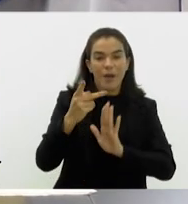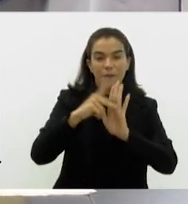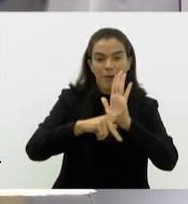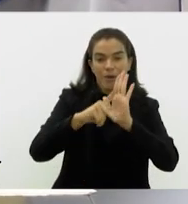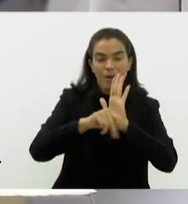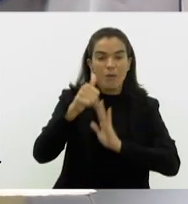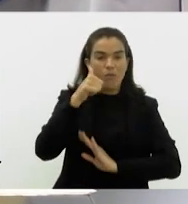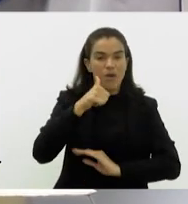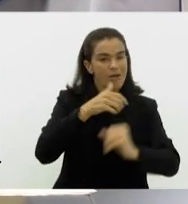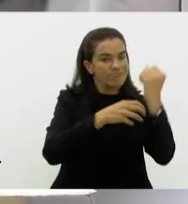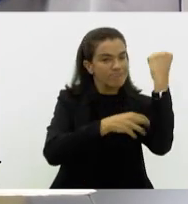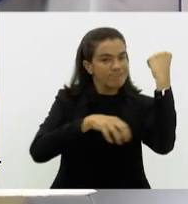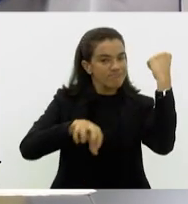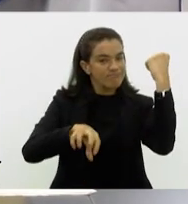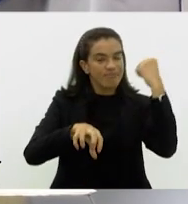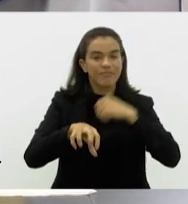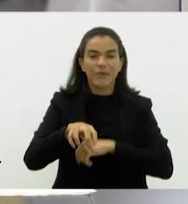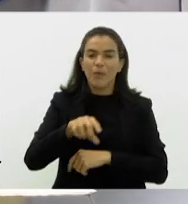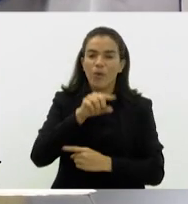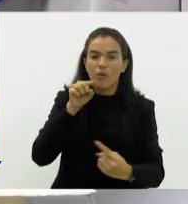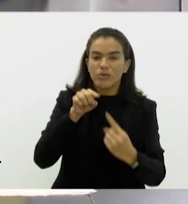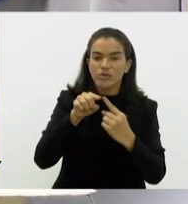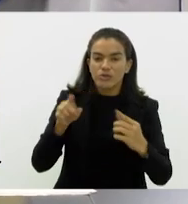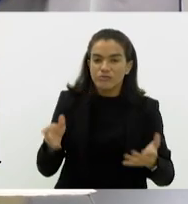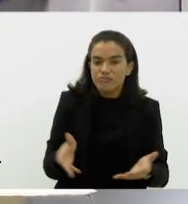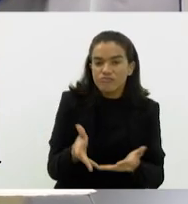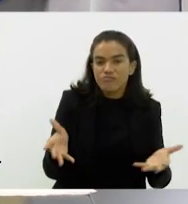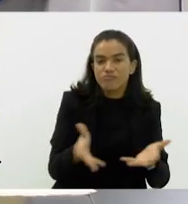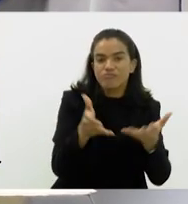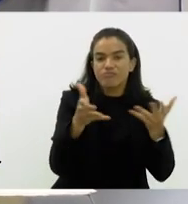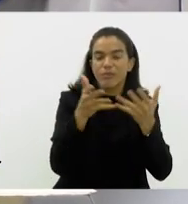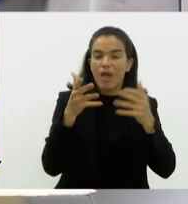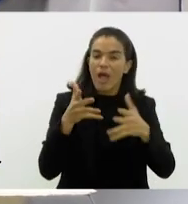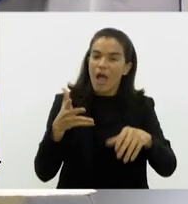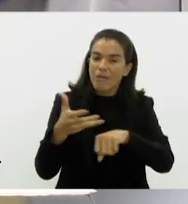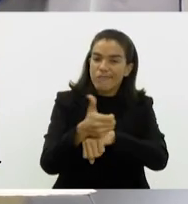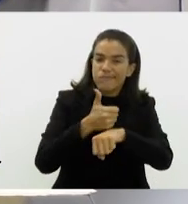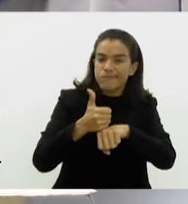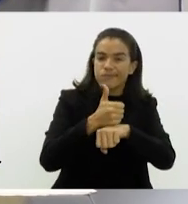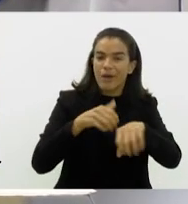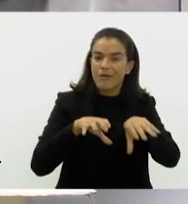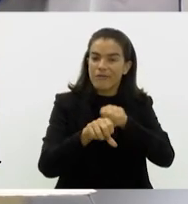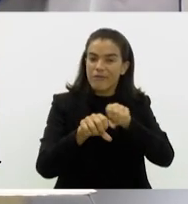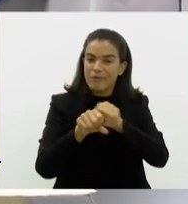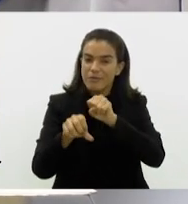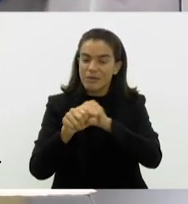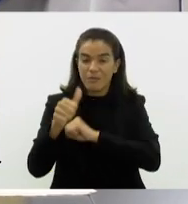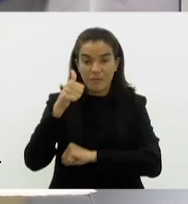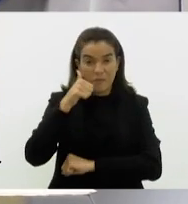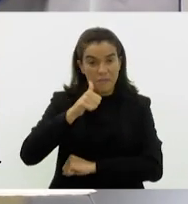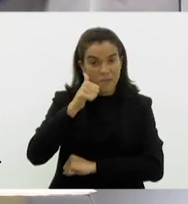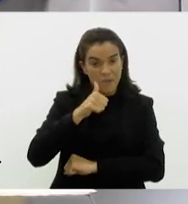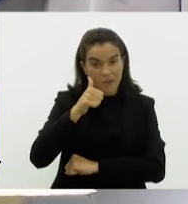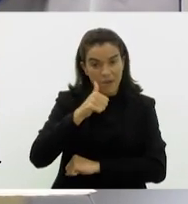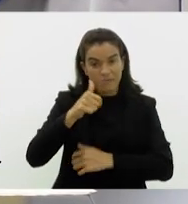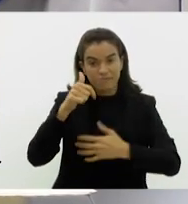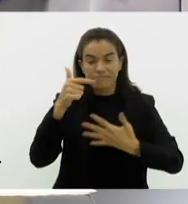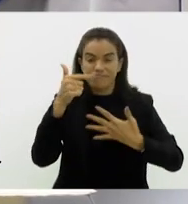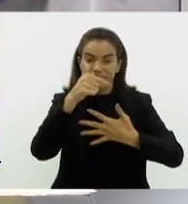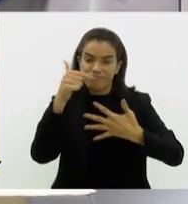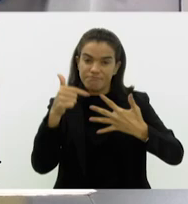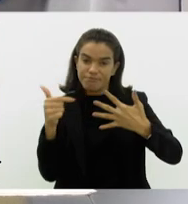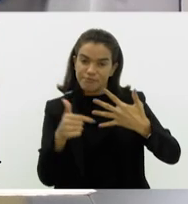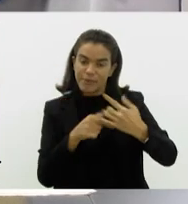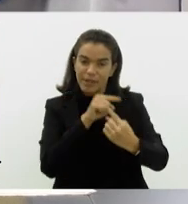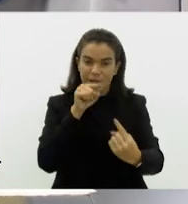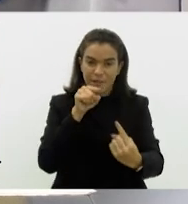Mulheres Empoderadas, para fins de proporcionar a qualificação profissional feminina na forma em que